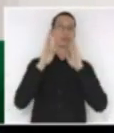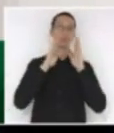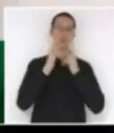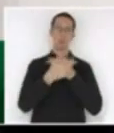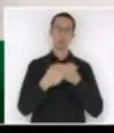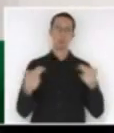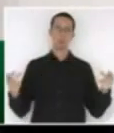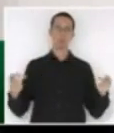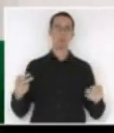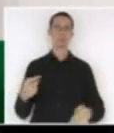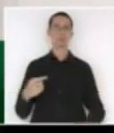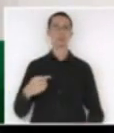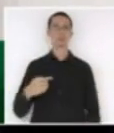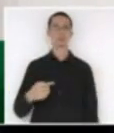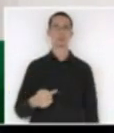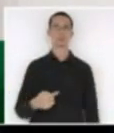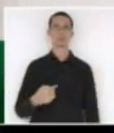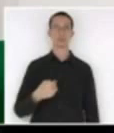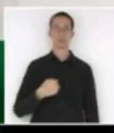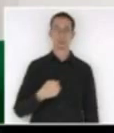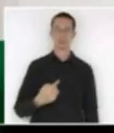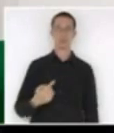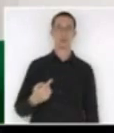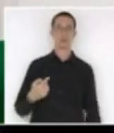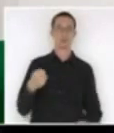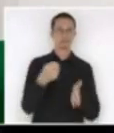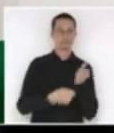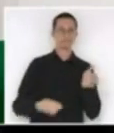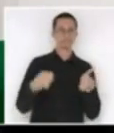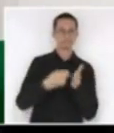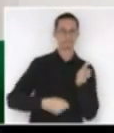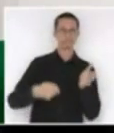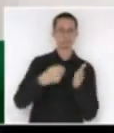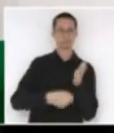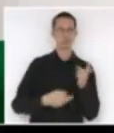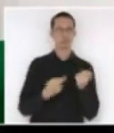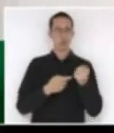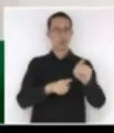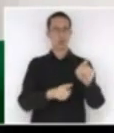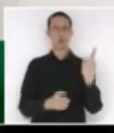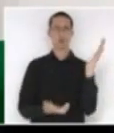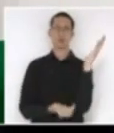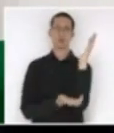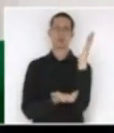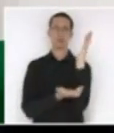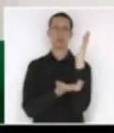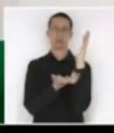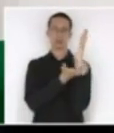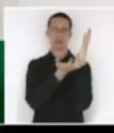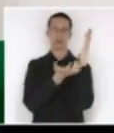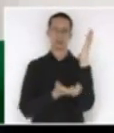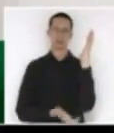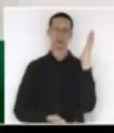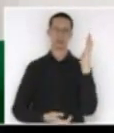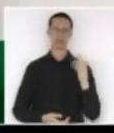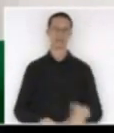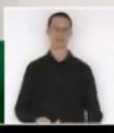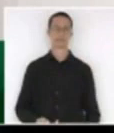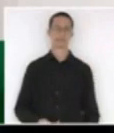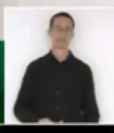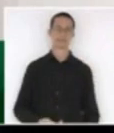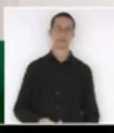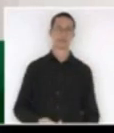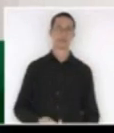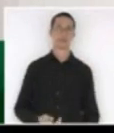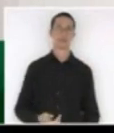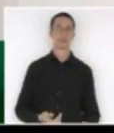os moinhos de vento da burocracia, com todo respeito aos nossos funcionários da Secretaria Estadual de